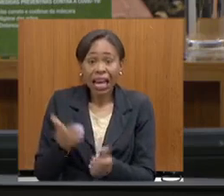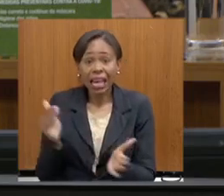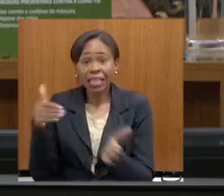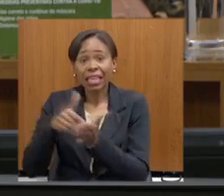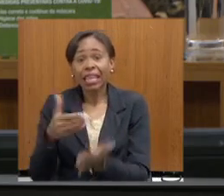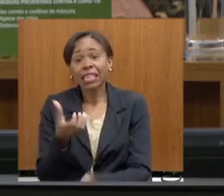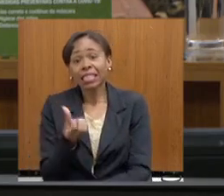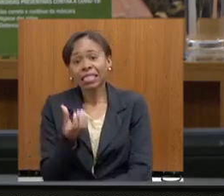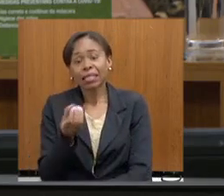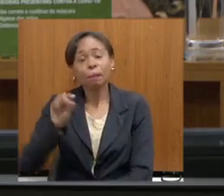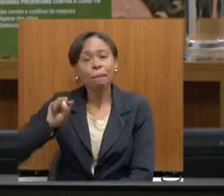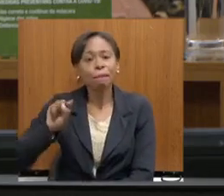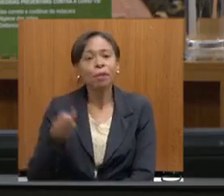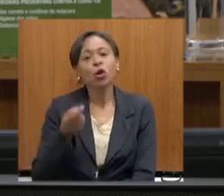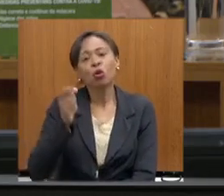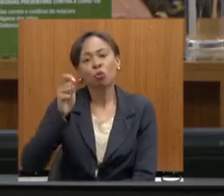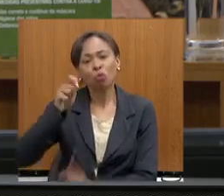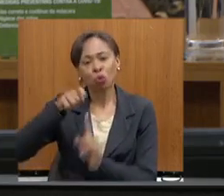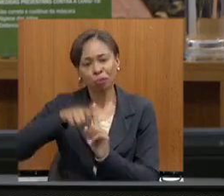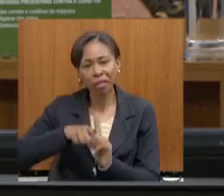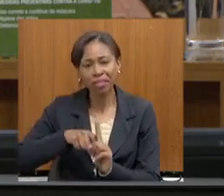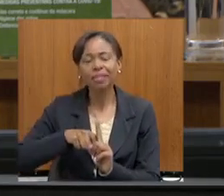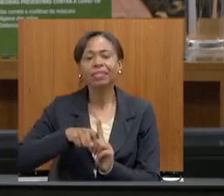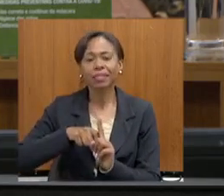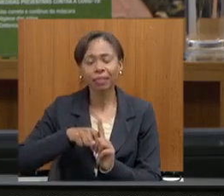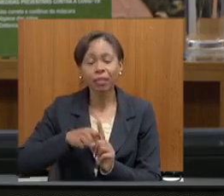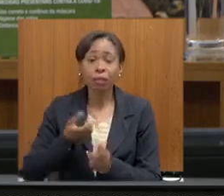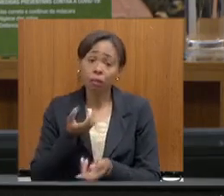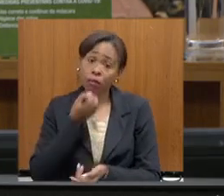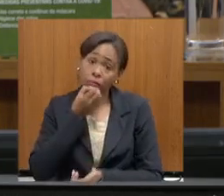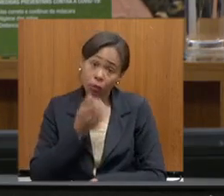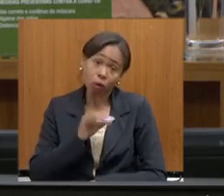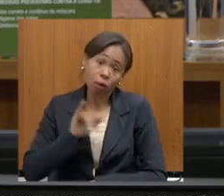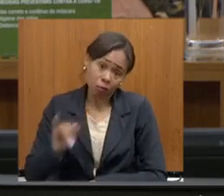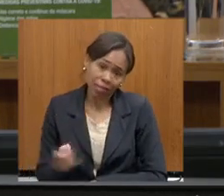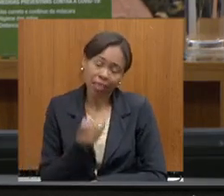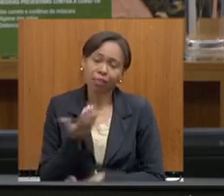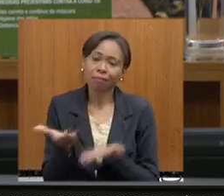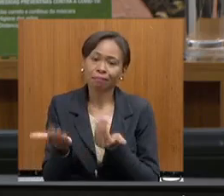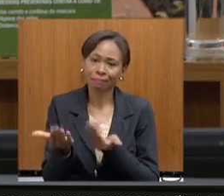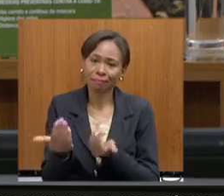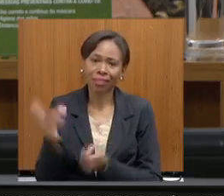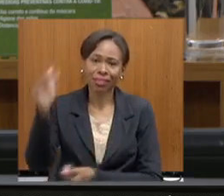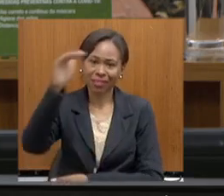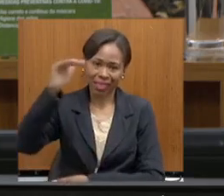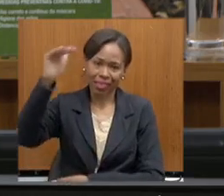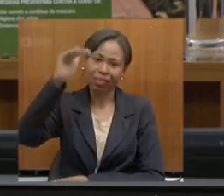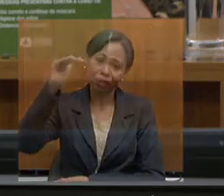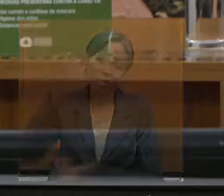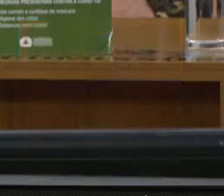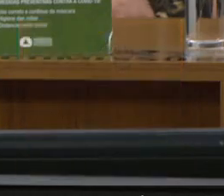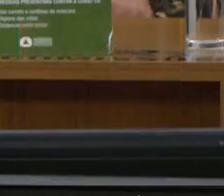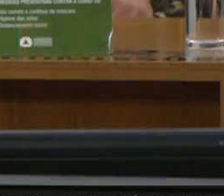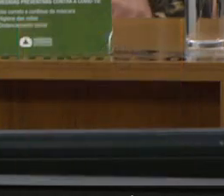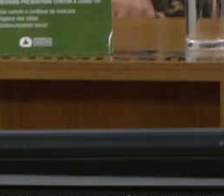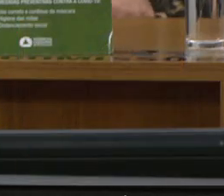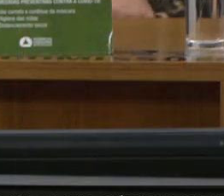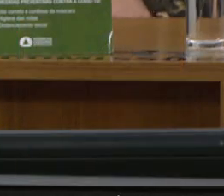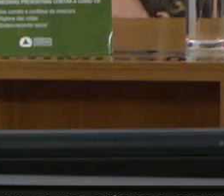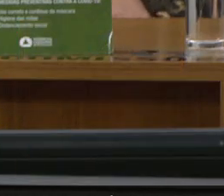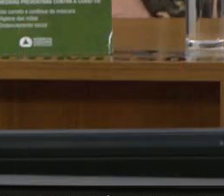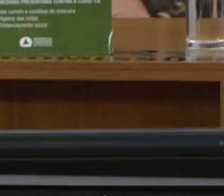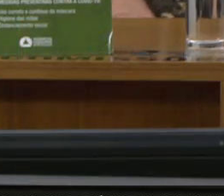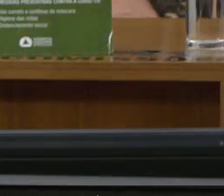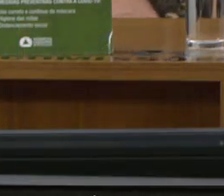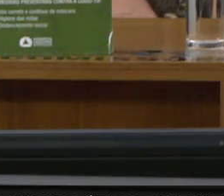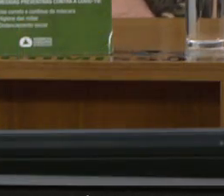e fazendo aí uma grande oportunidade para jovens e adultos que queiram encontrar oportunidades de